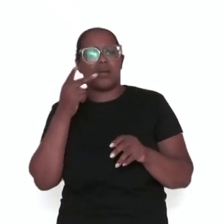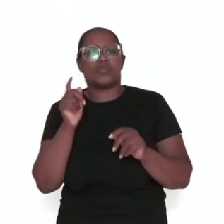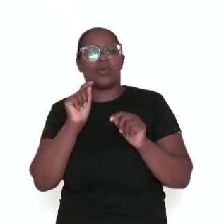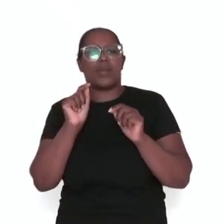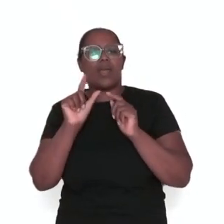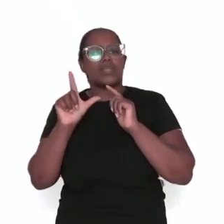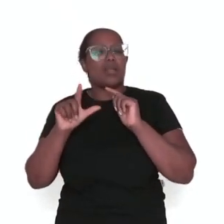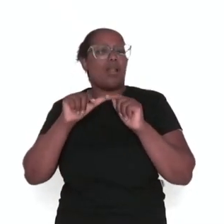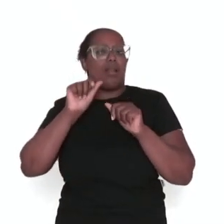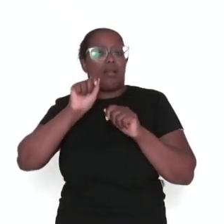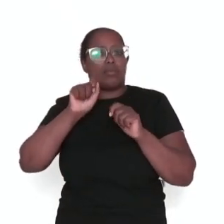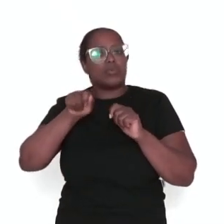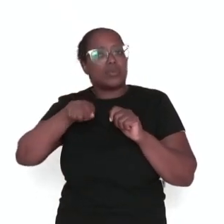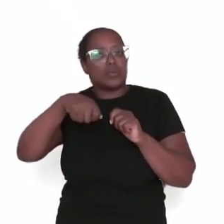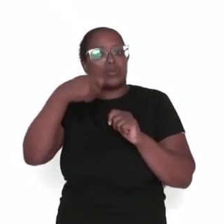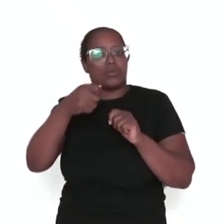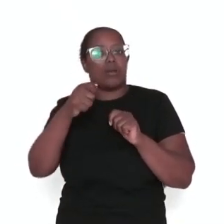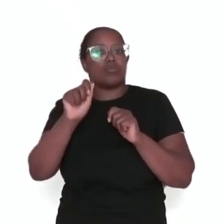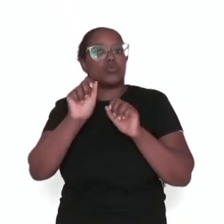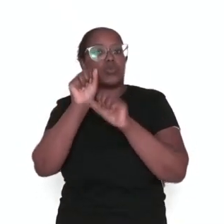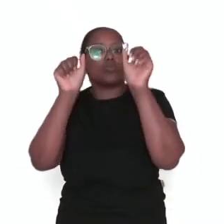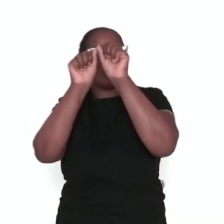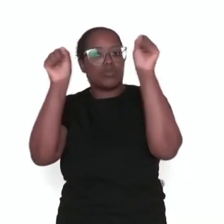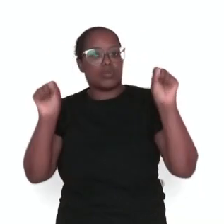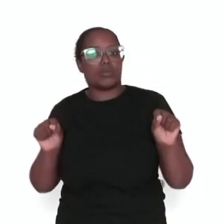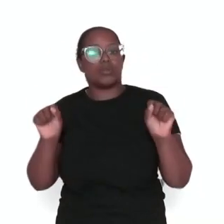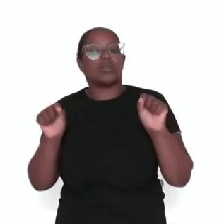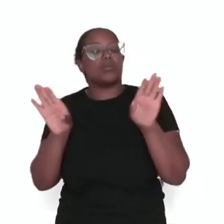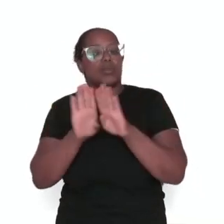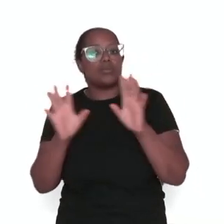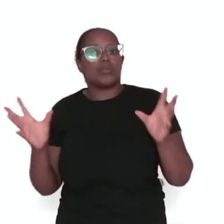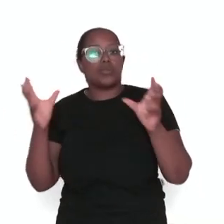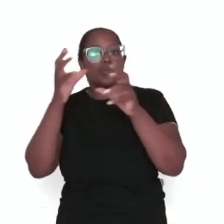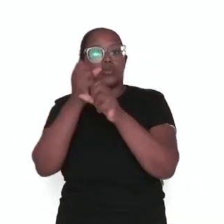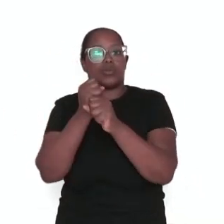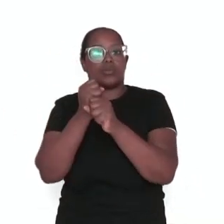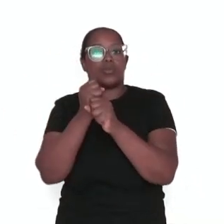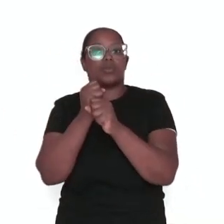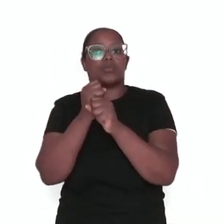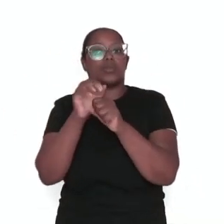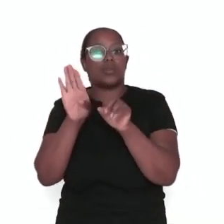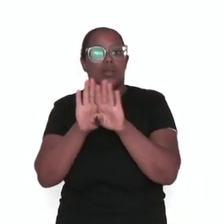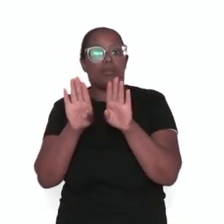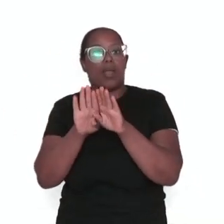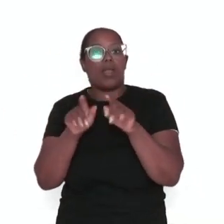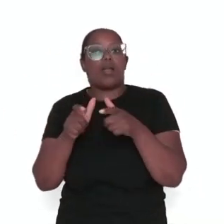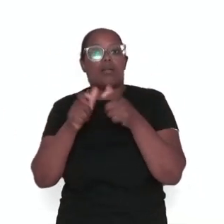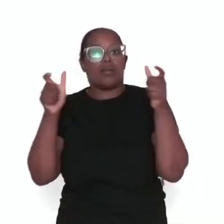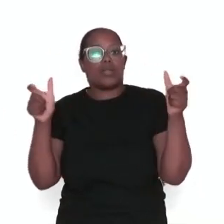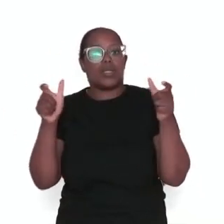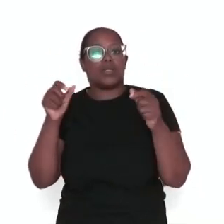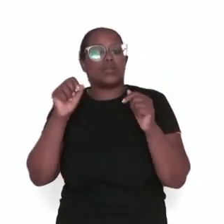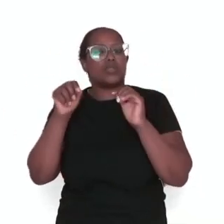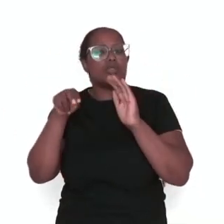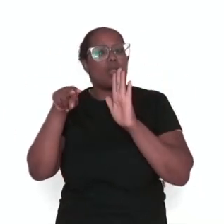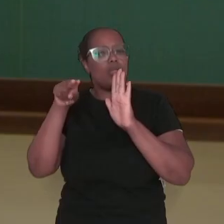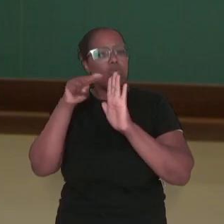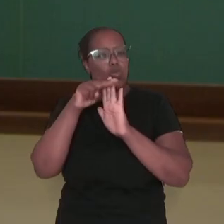sistemas internacional e calculamos e aplicamos a representação de uma grandeza por meio de notação